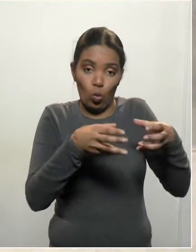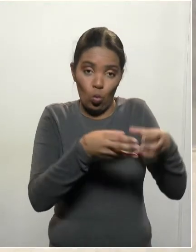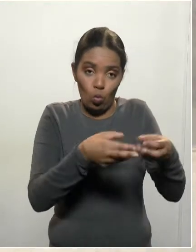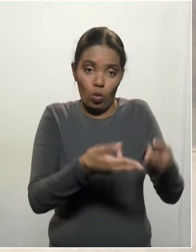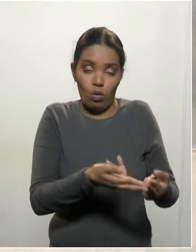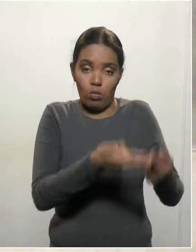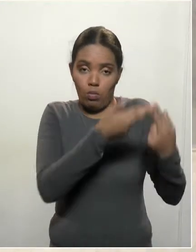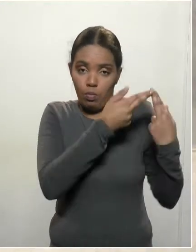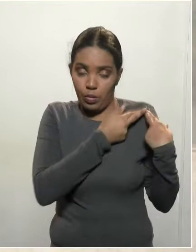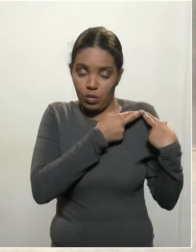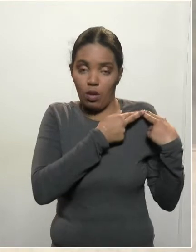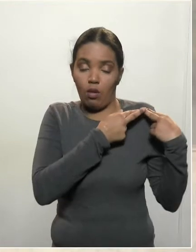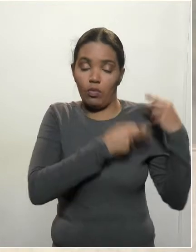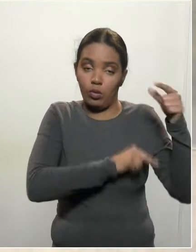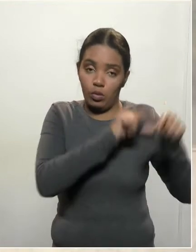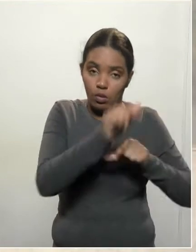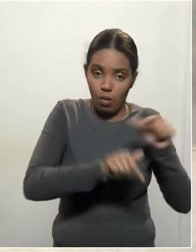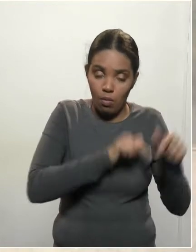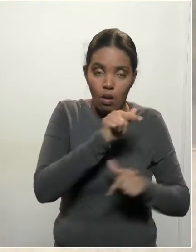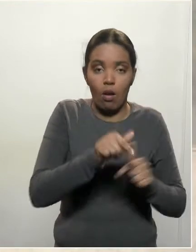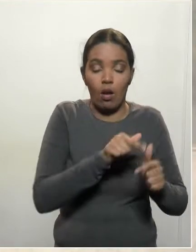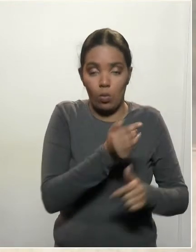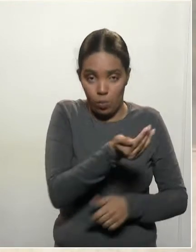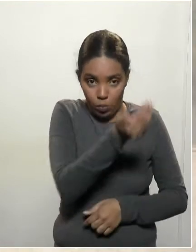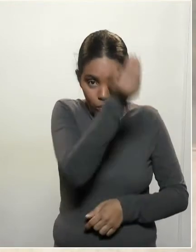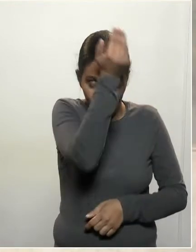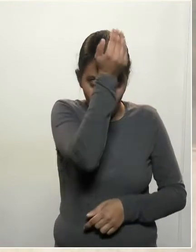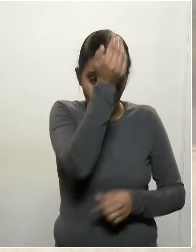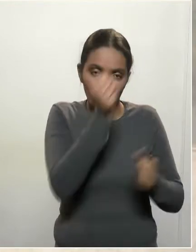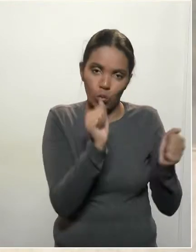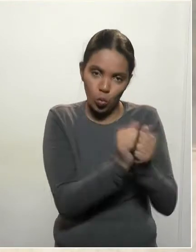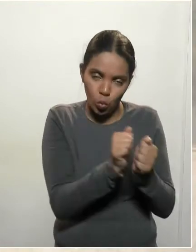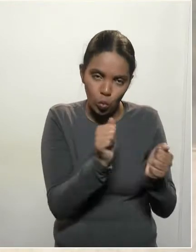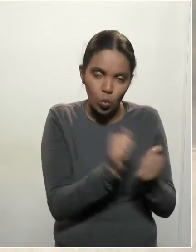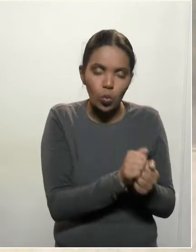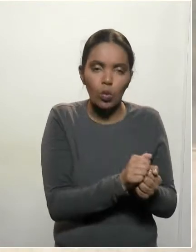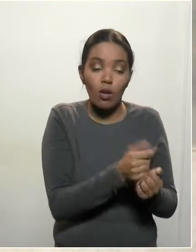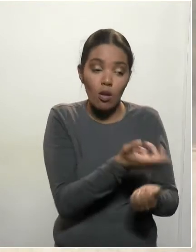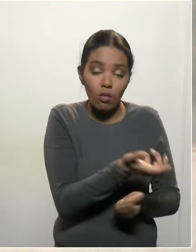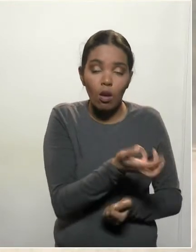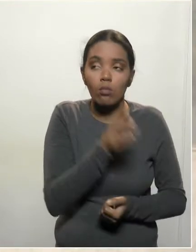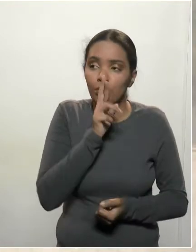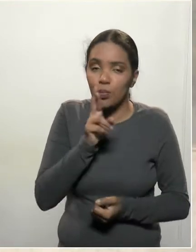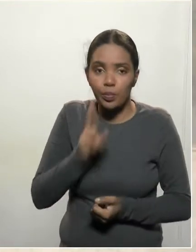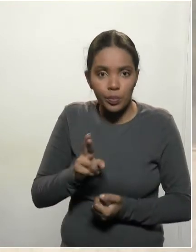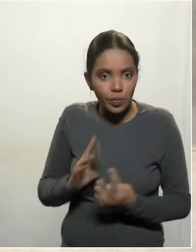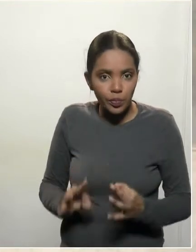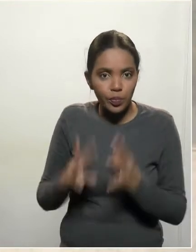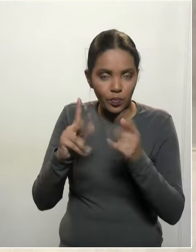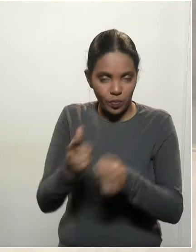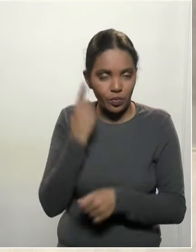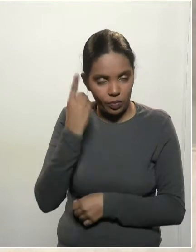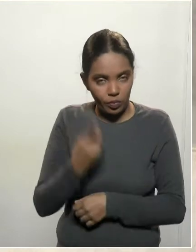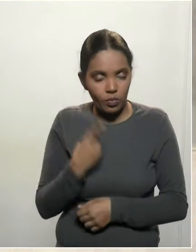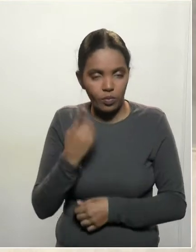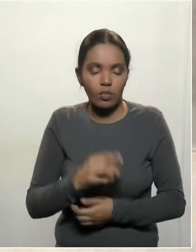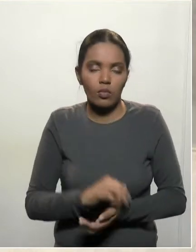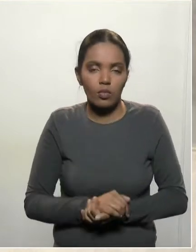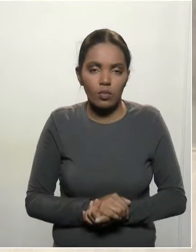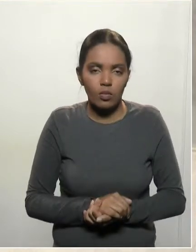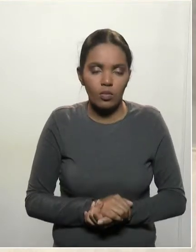líder do SEMBRAF para poder dar resposta às dezenas de requerimentos da senhora e seus